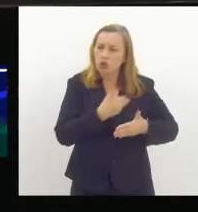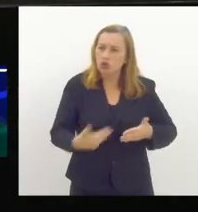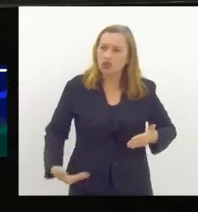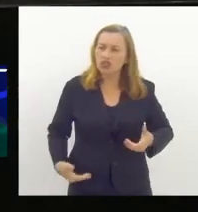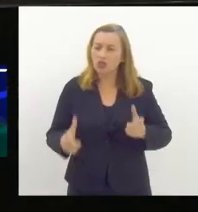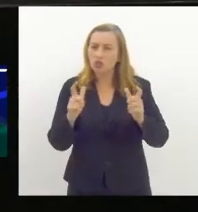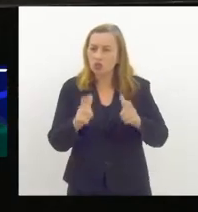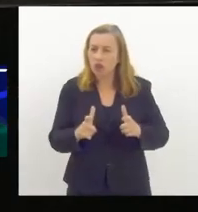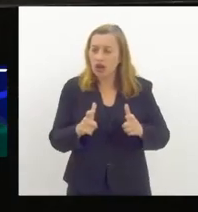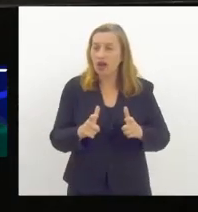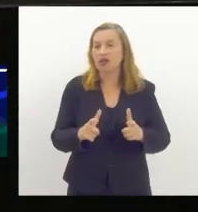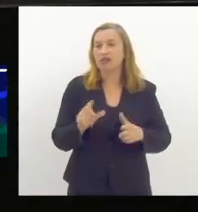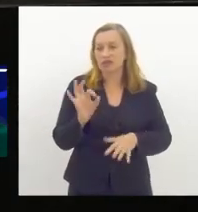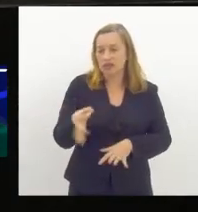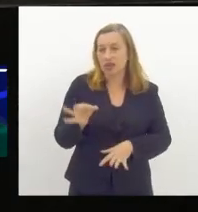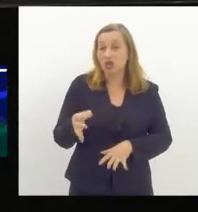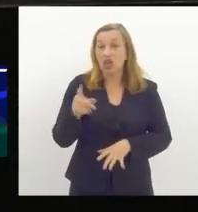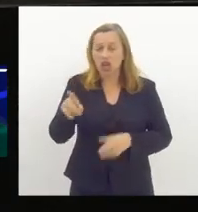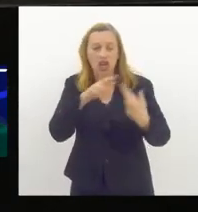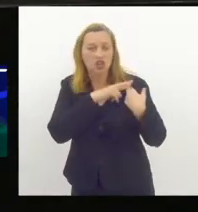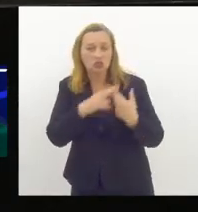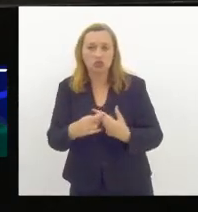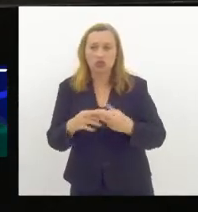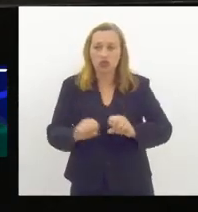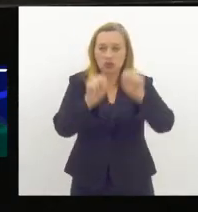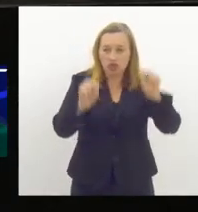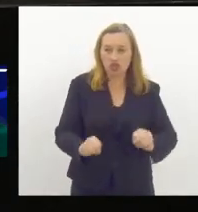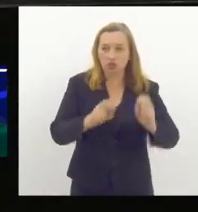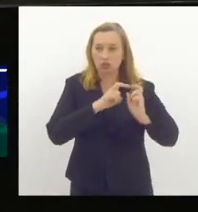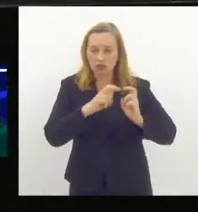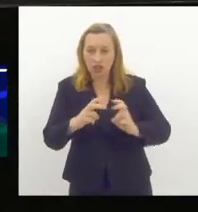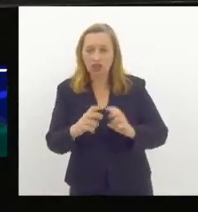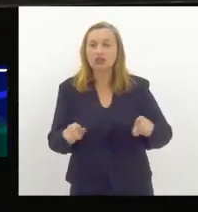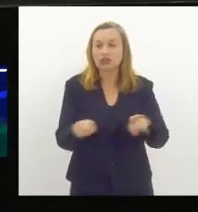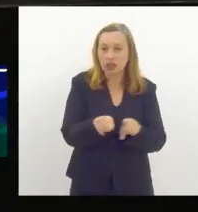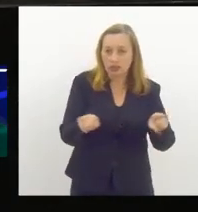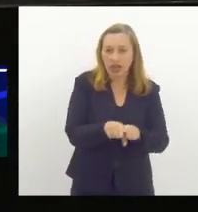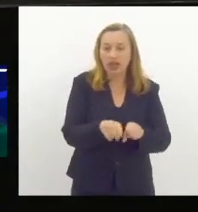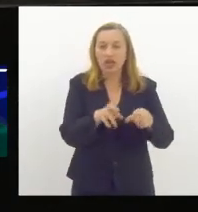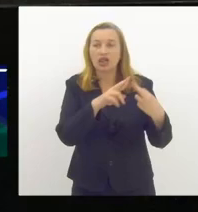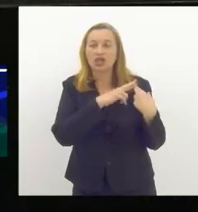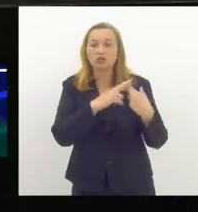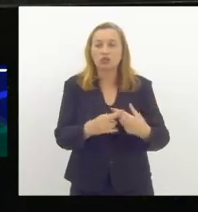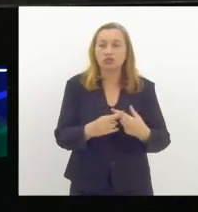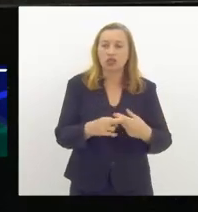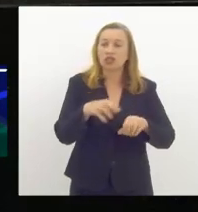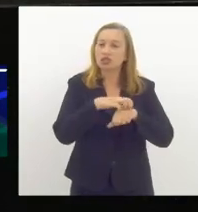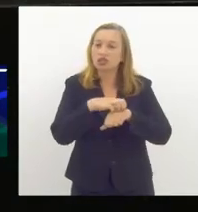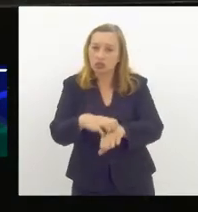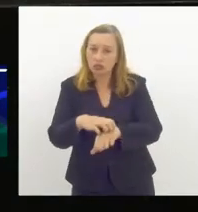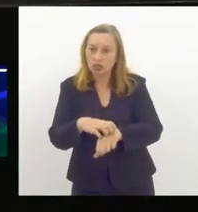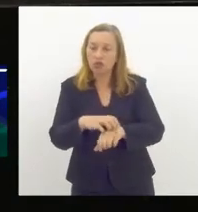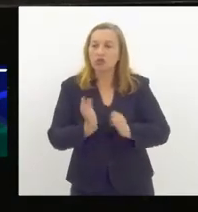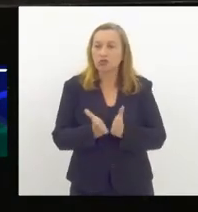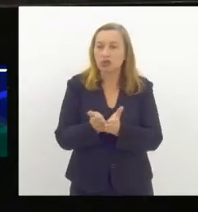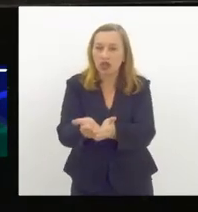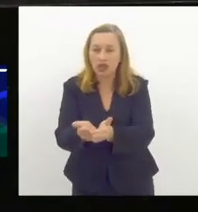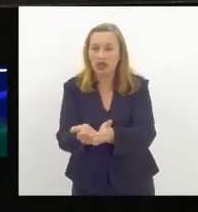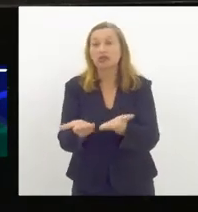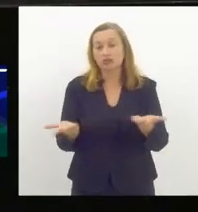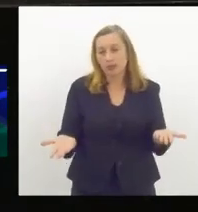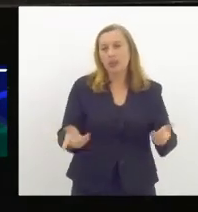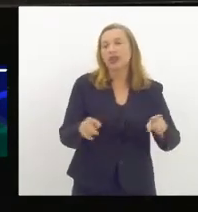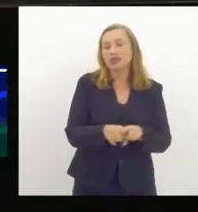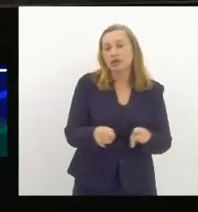governador no lugar dele porque ele é responsável pelo sistema Ferroviário também também como é o transporte metroviário e as barcas